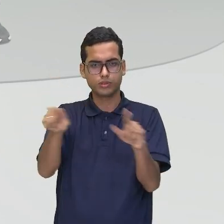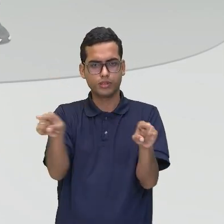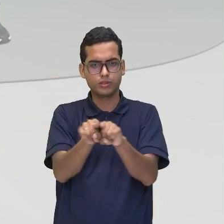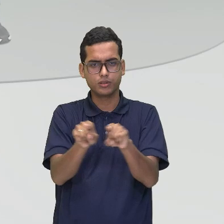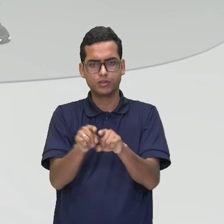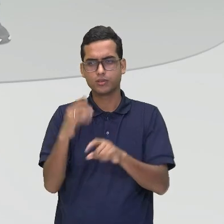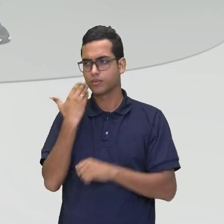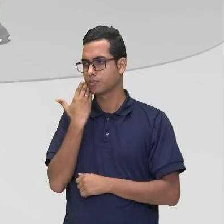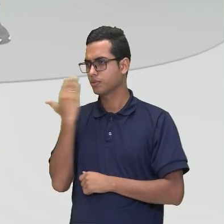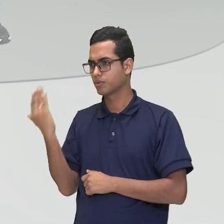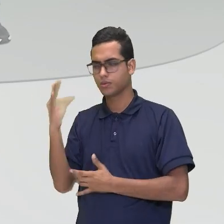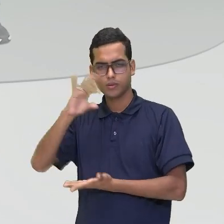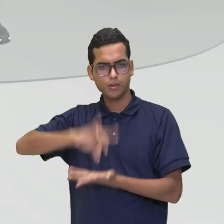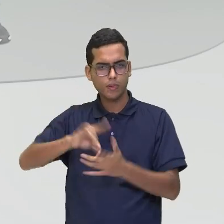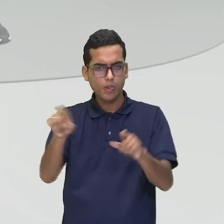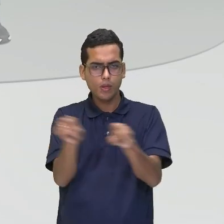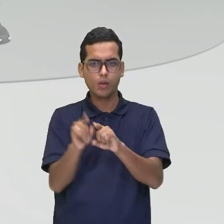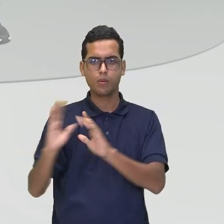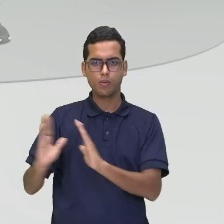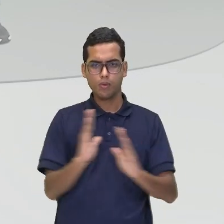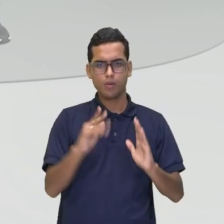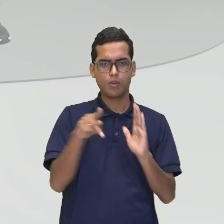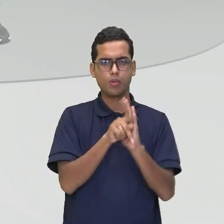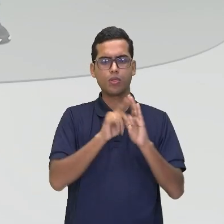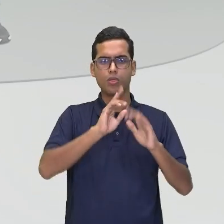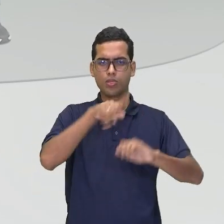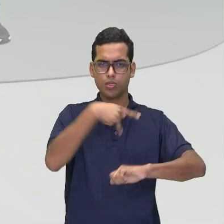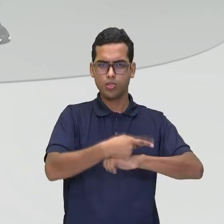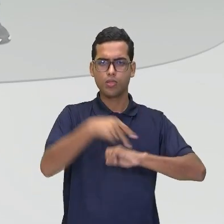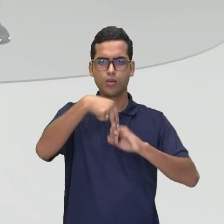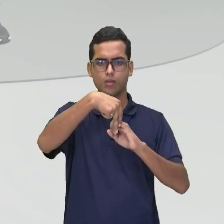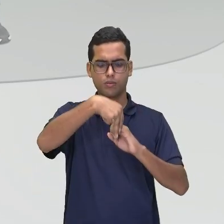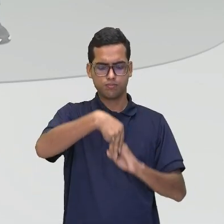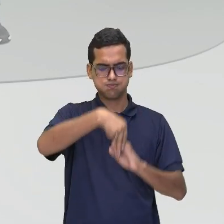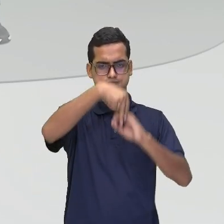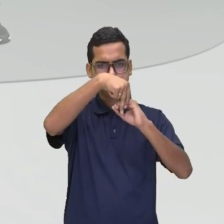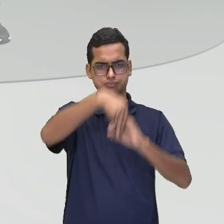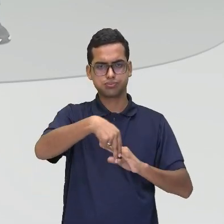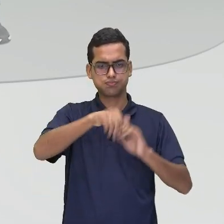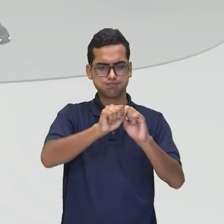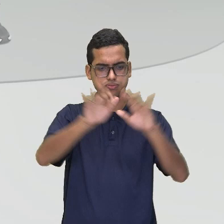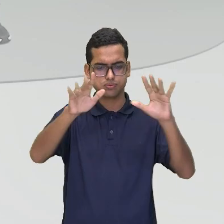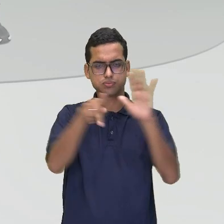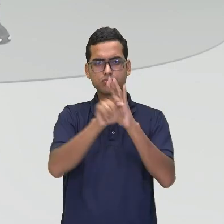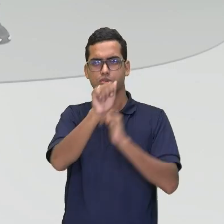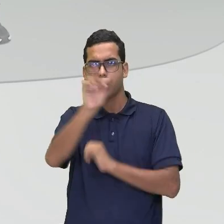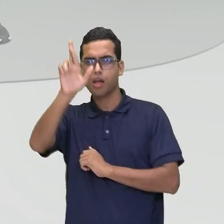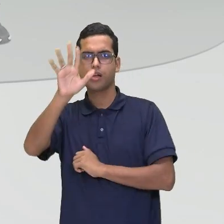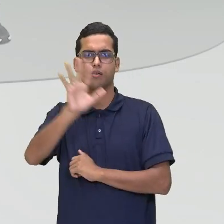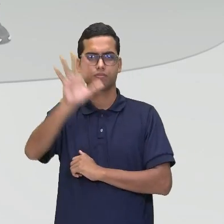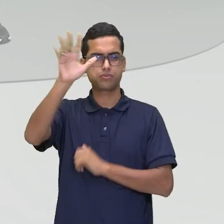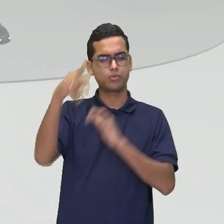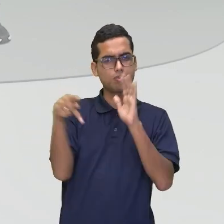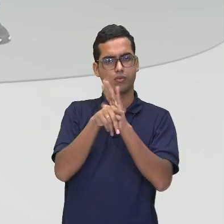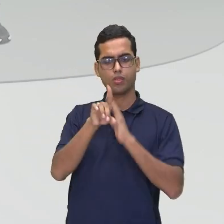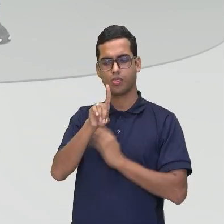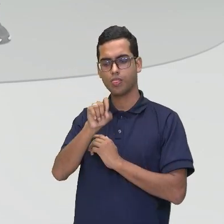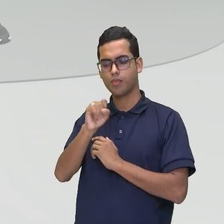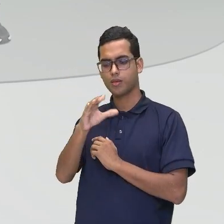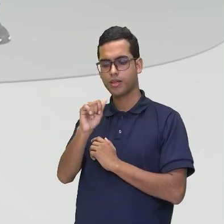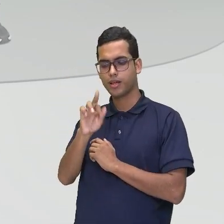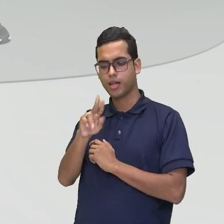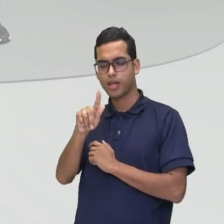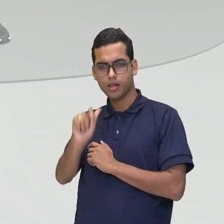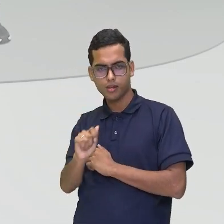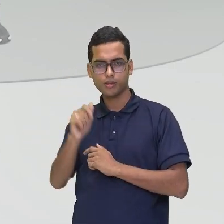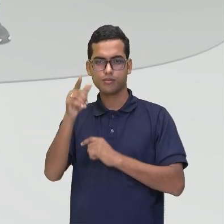tá certo? É a fase da descarga. Bom, esse é o ciclo de diesel que é responsável pelos motores a diesel.